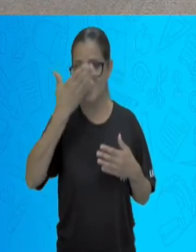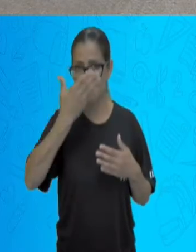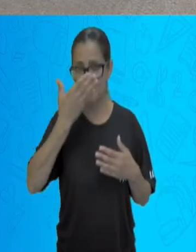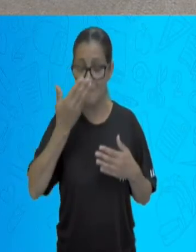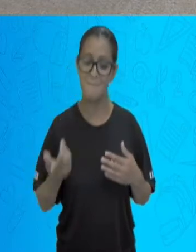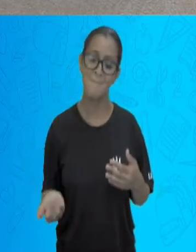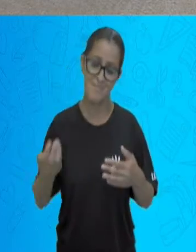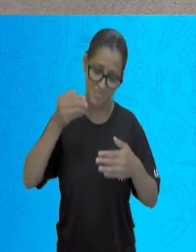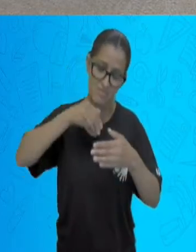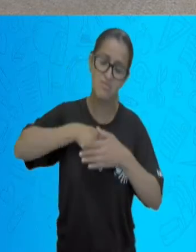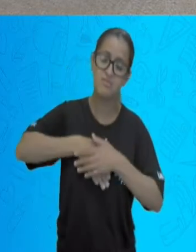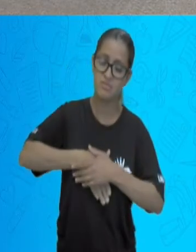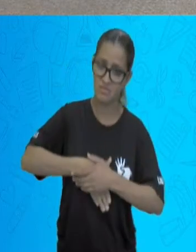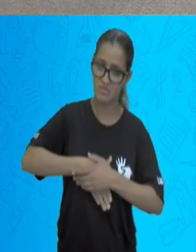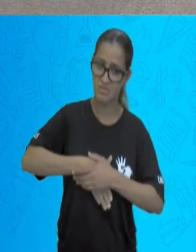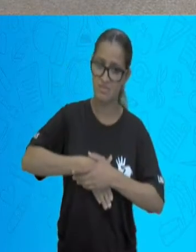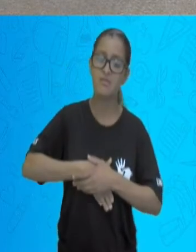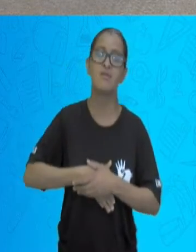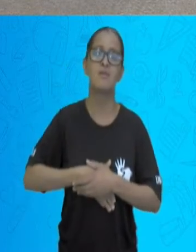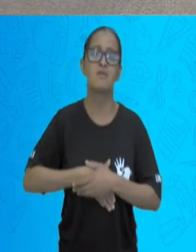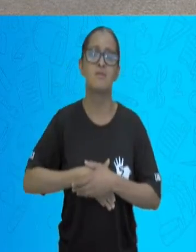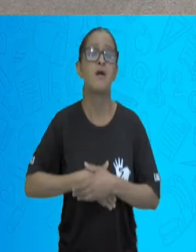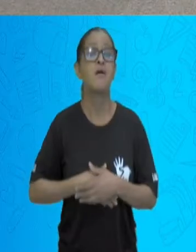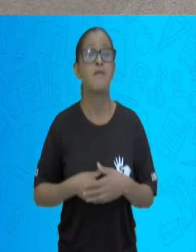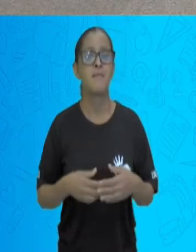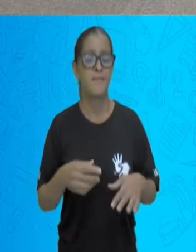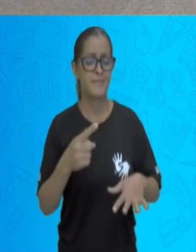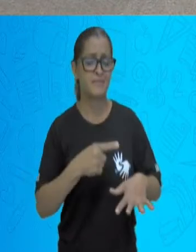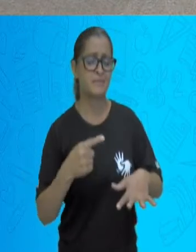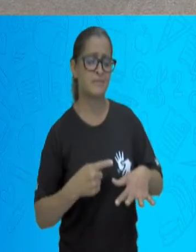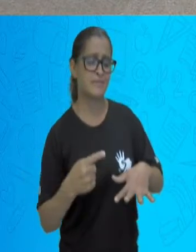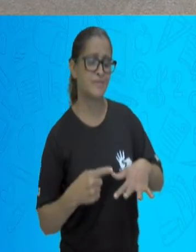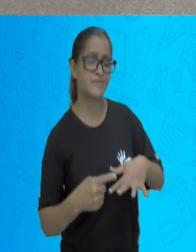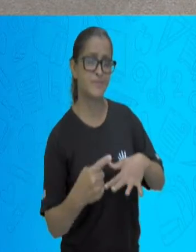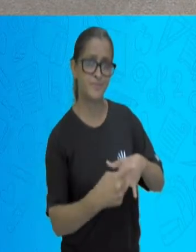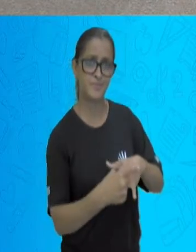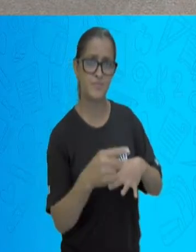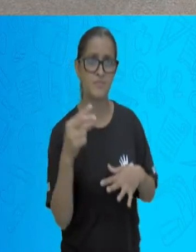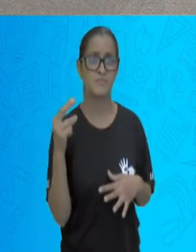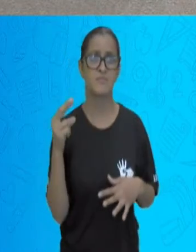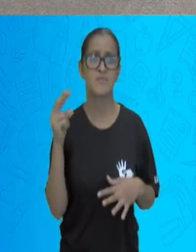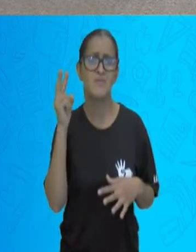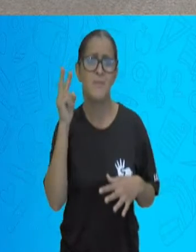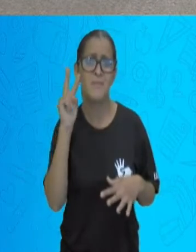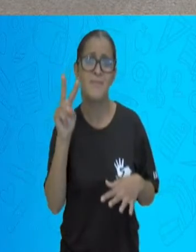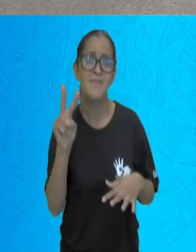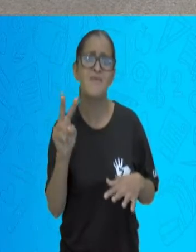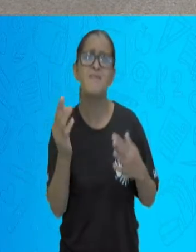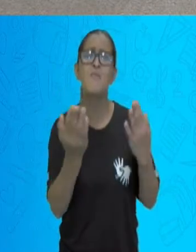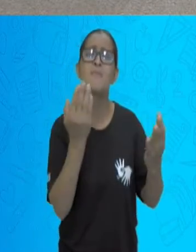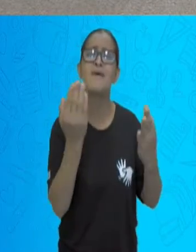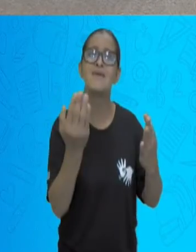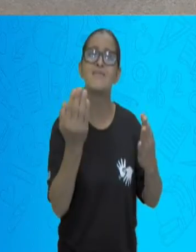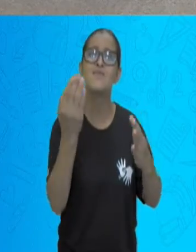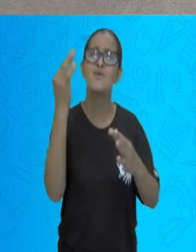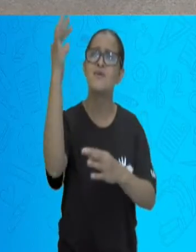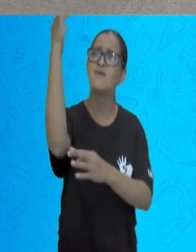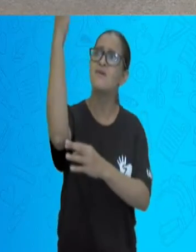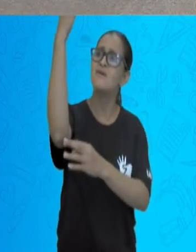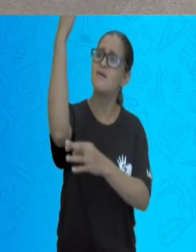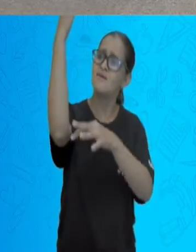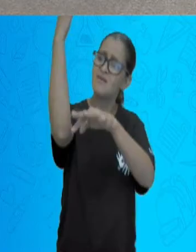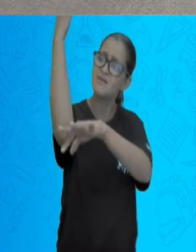duas ramificações, eu vou ter várias ramificações. Lembra um pezinho de uma árvore aonde